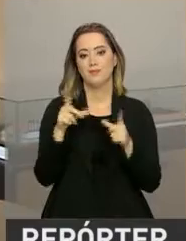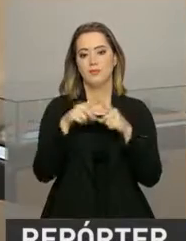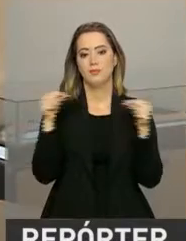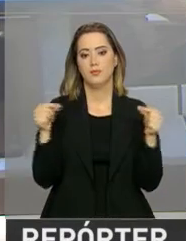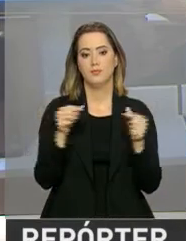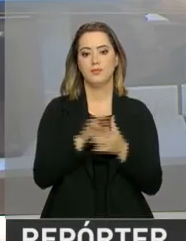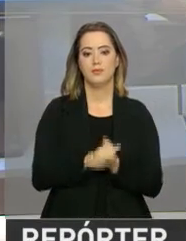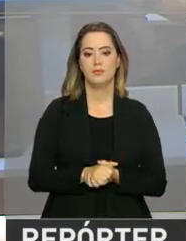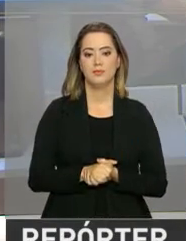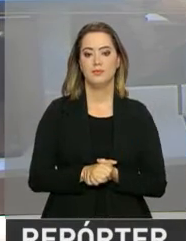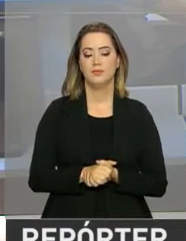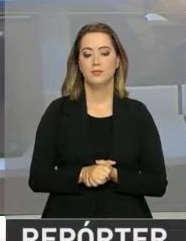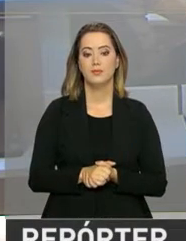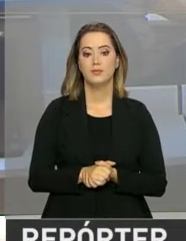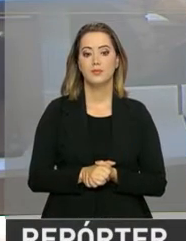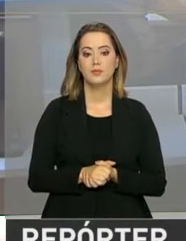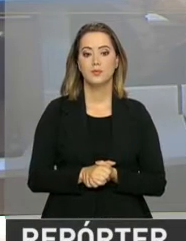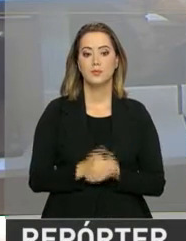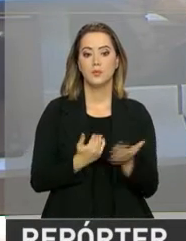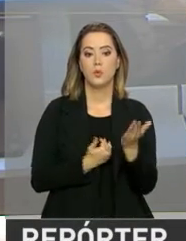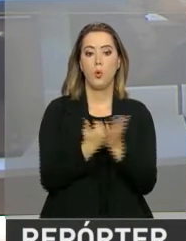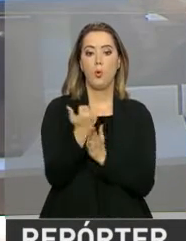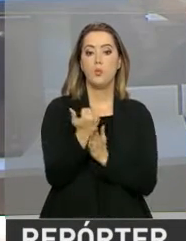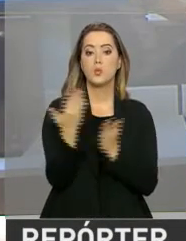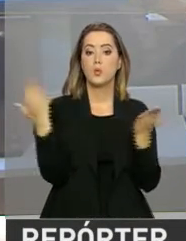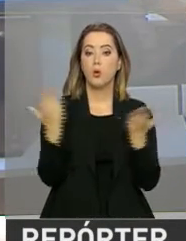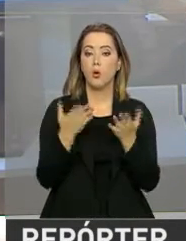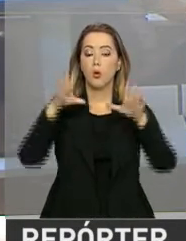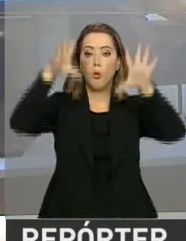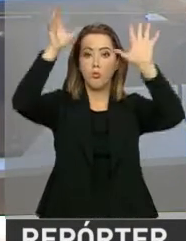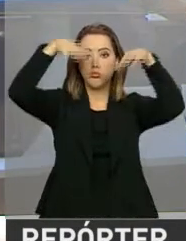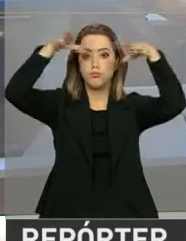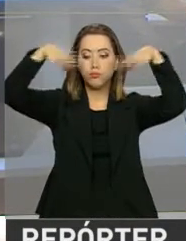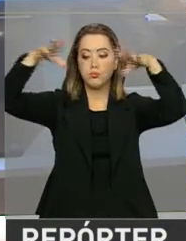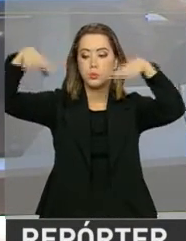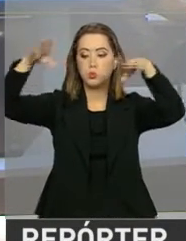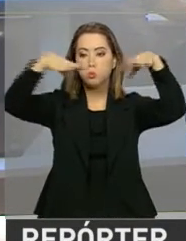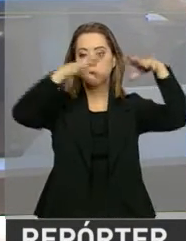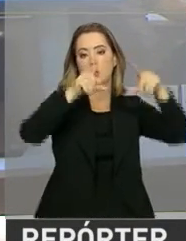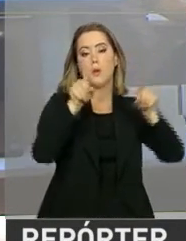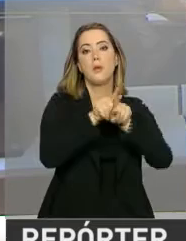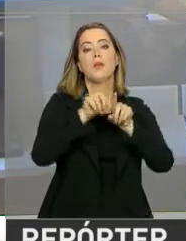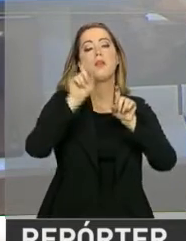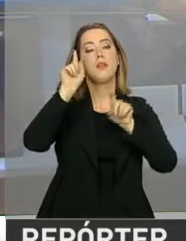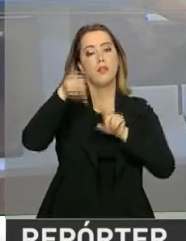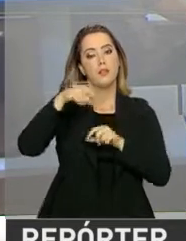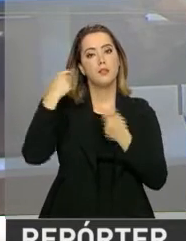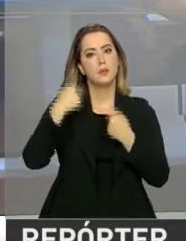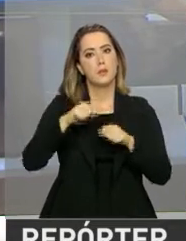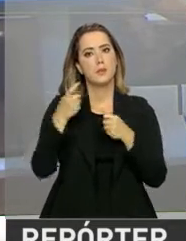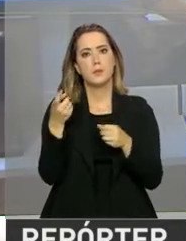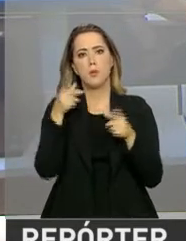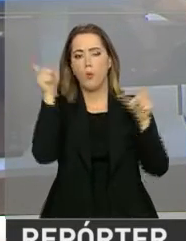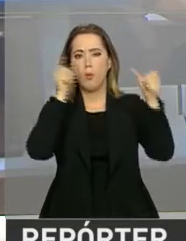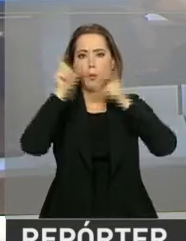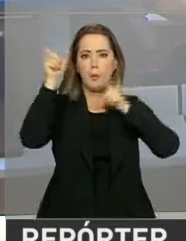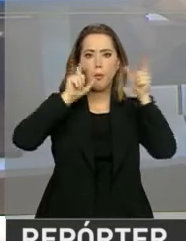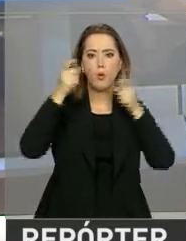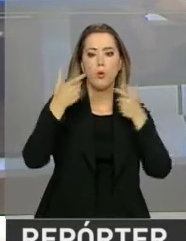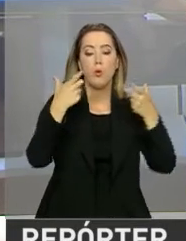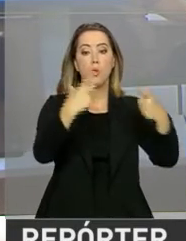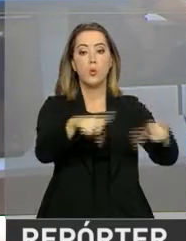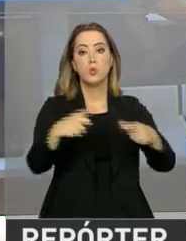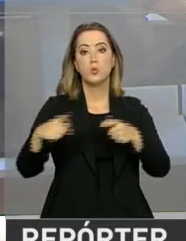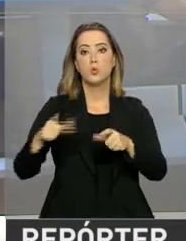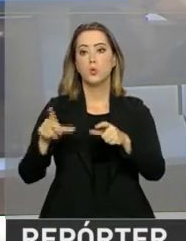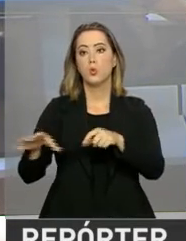Amiden. Começou a temporada de chuvas em várias regiões do país. Por isso, é preciso voltar a atenção aos possíveis criadores